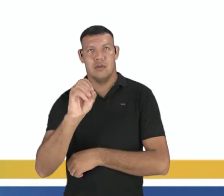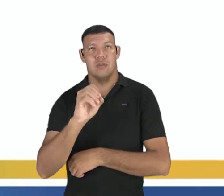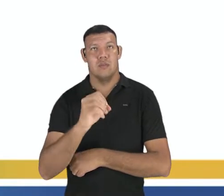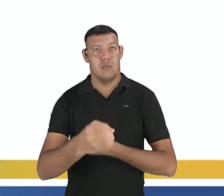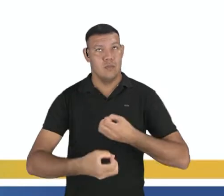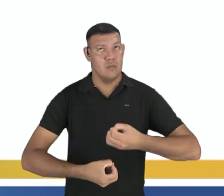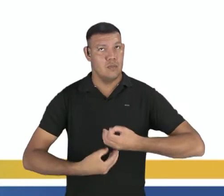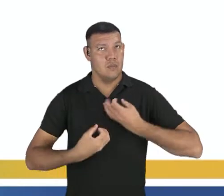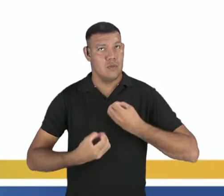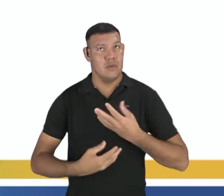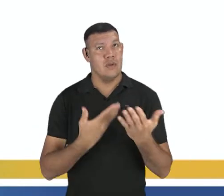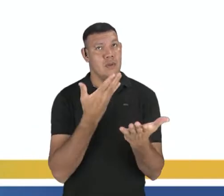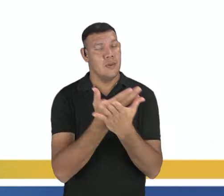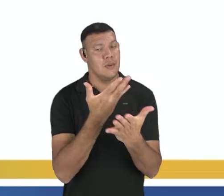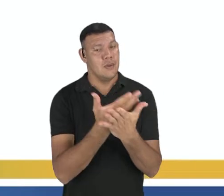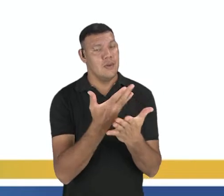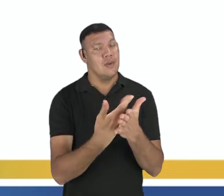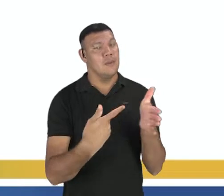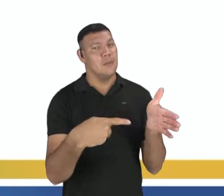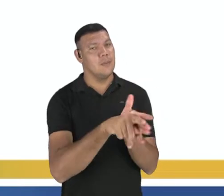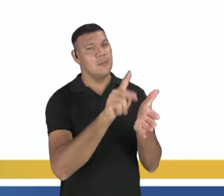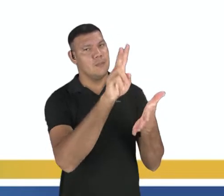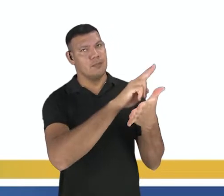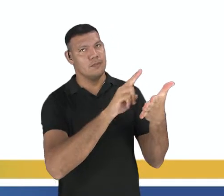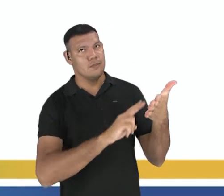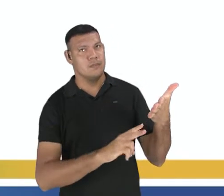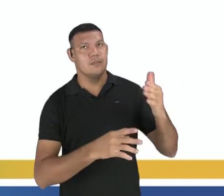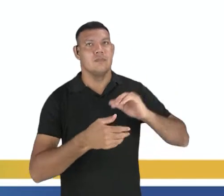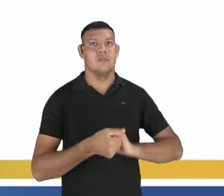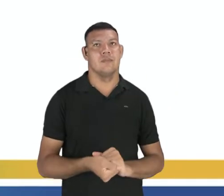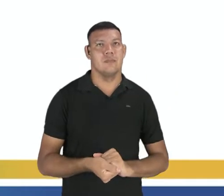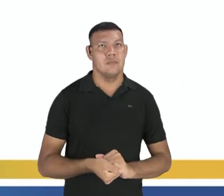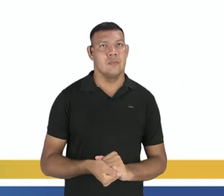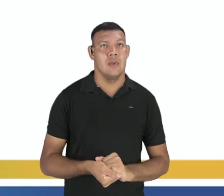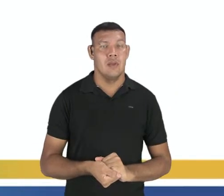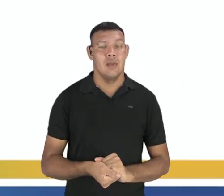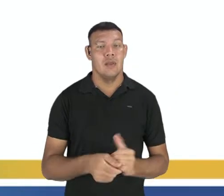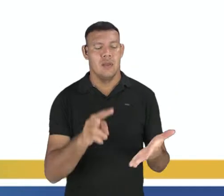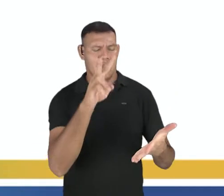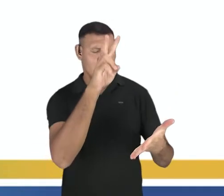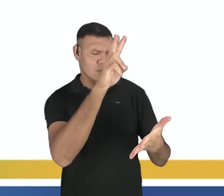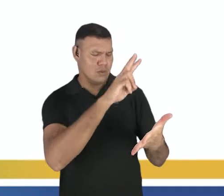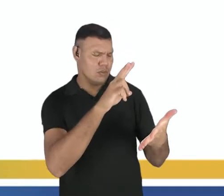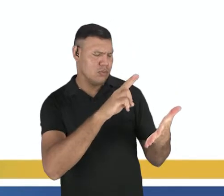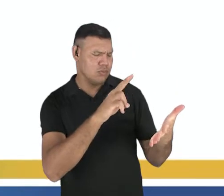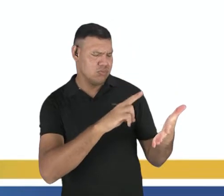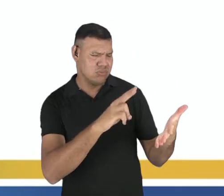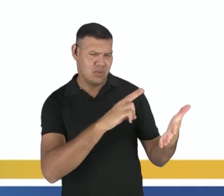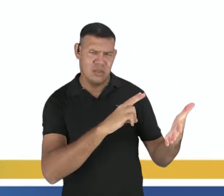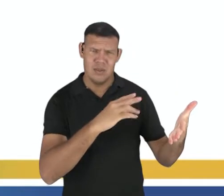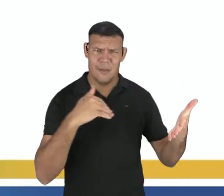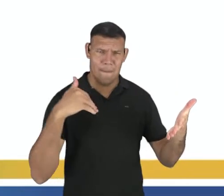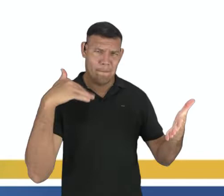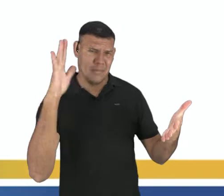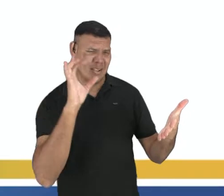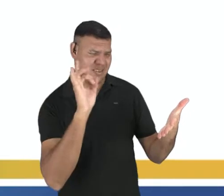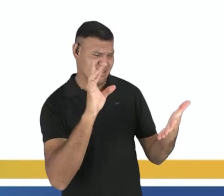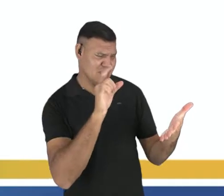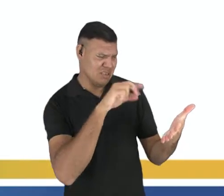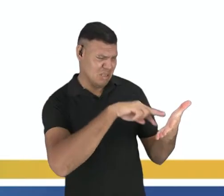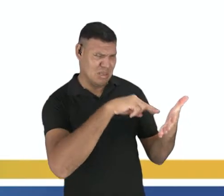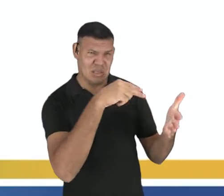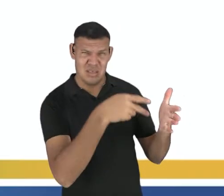leitura dessa forma aqui, vamos ver. A leitura é muito mais do que decifrar a